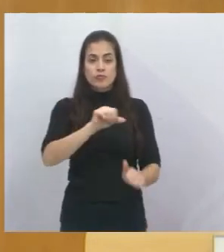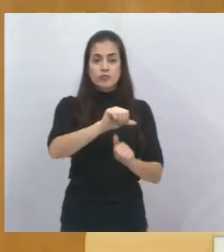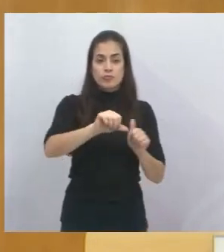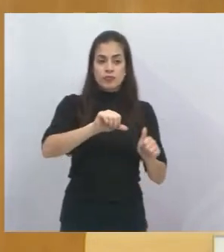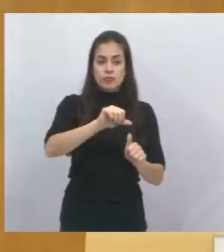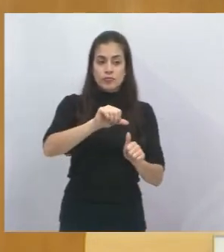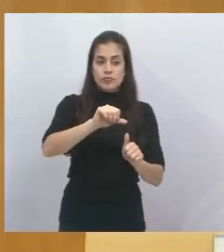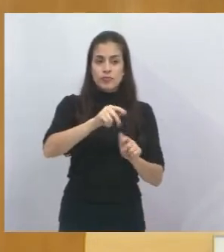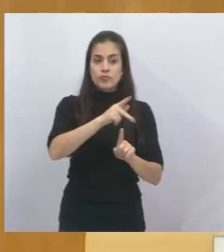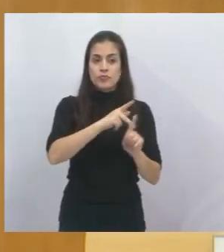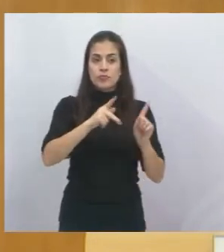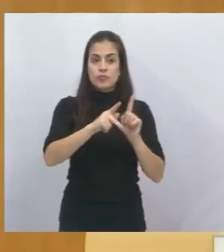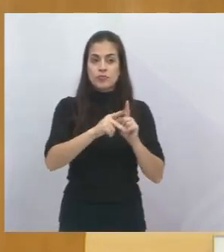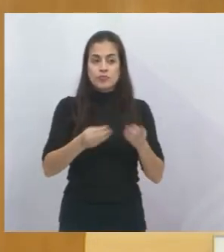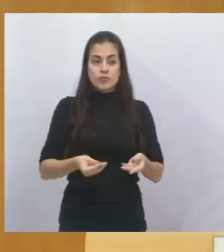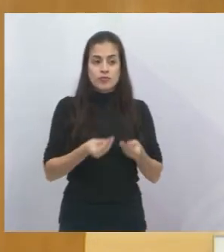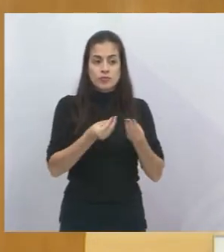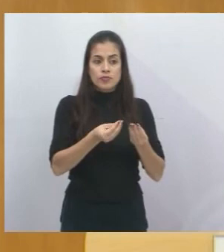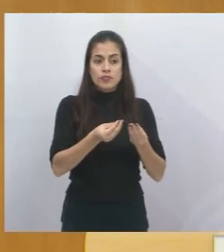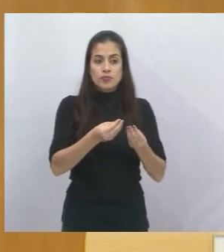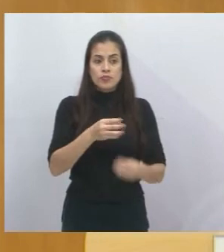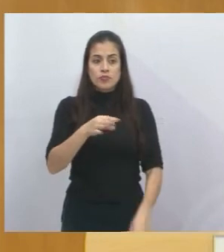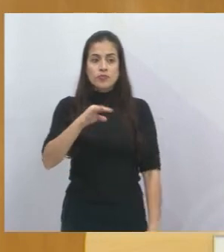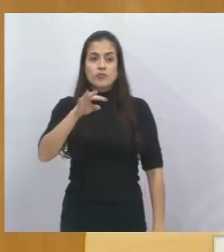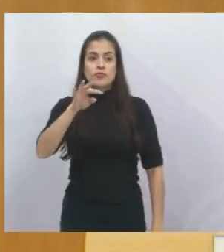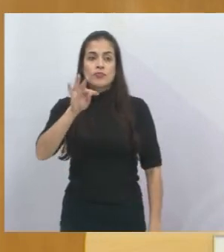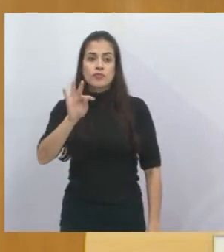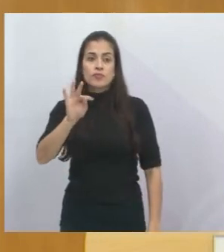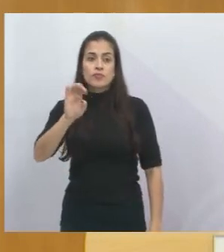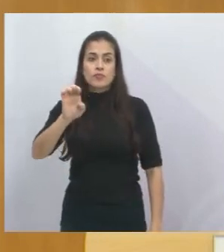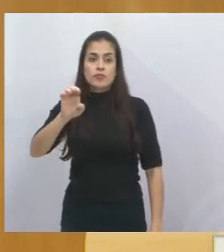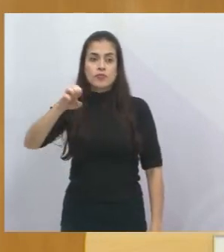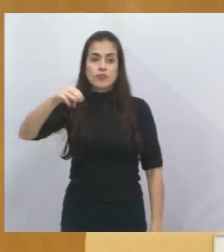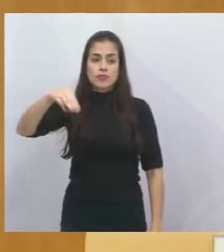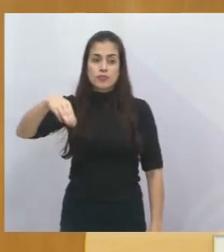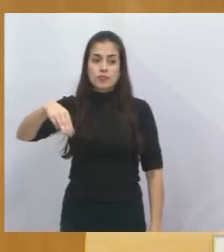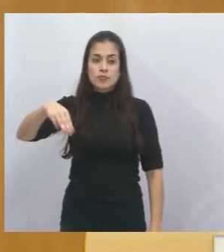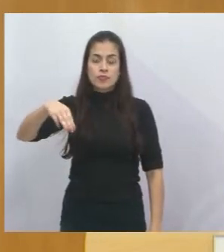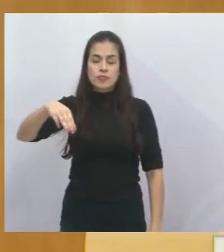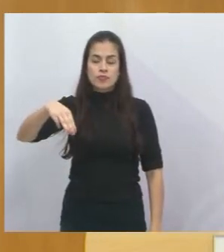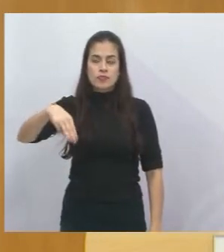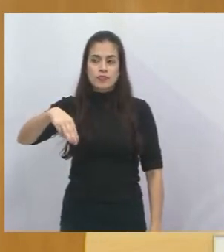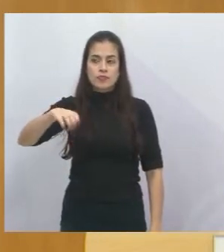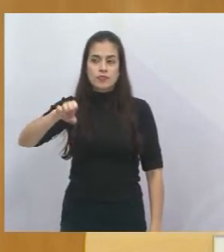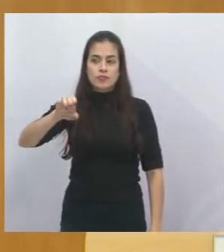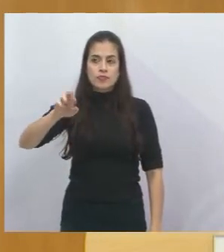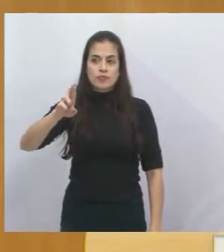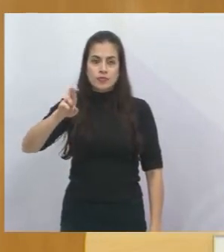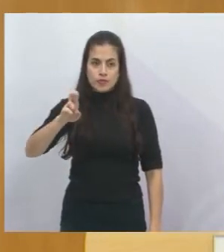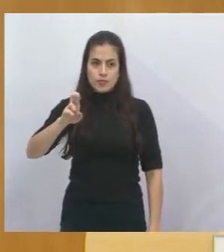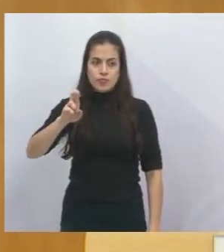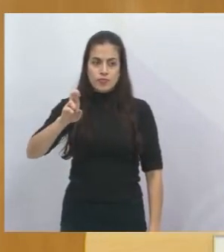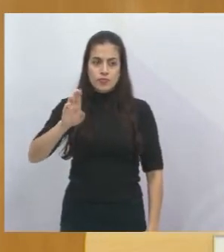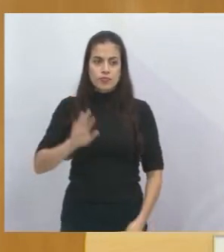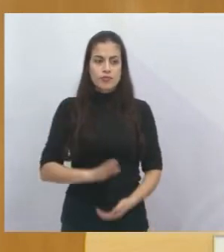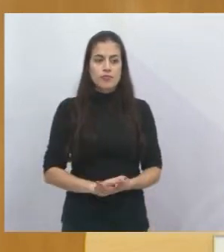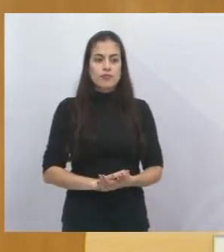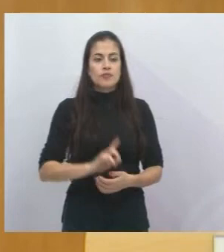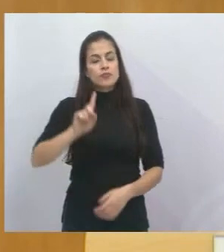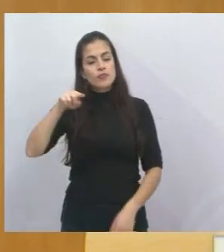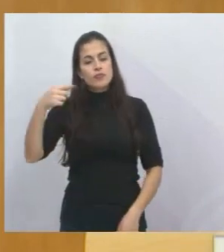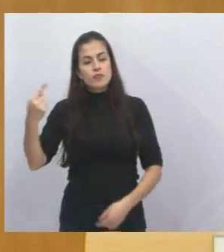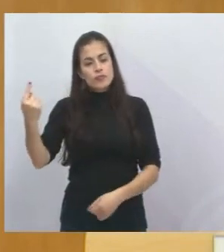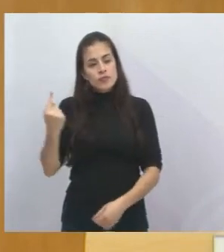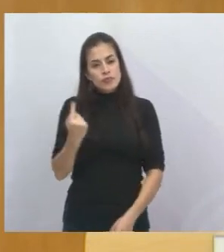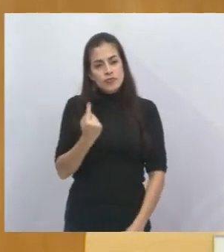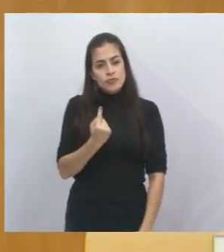Temer. E é de se temer, fracassou. Depois veio Bolsonaro.